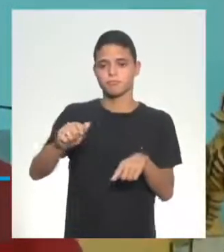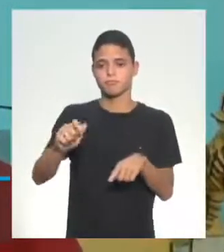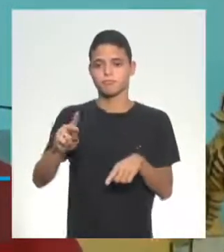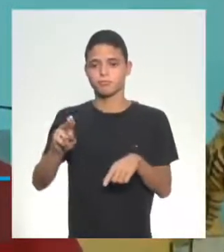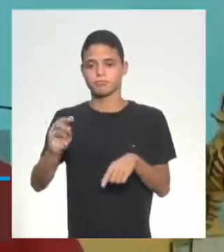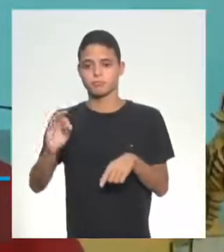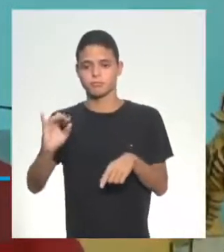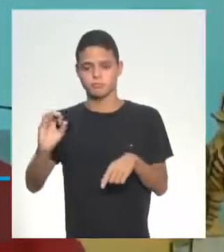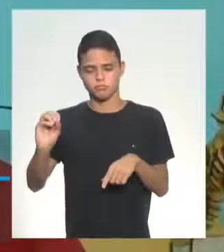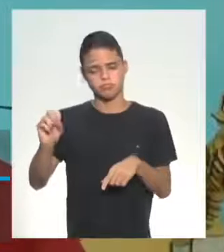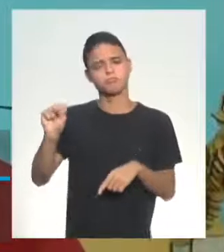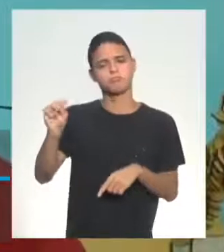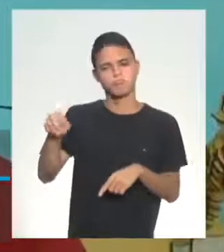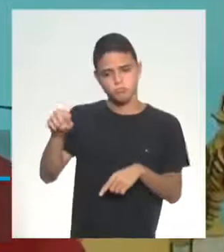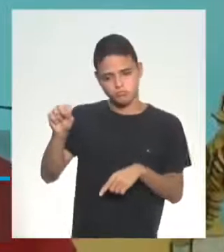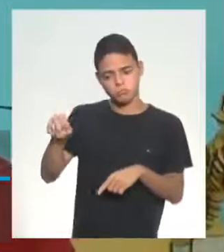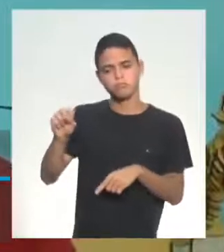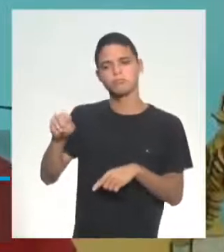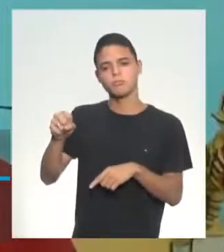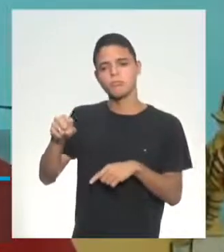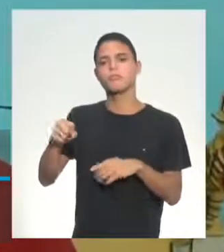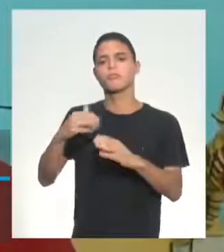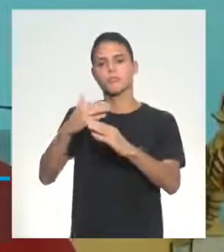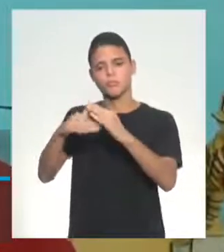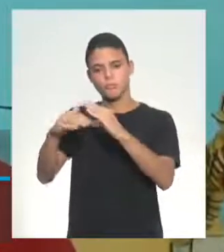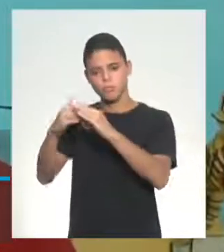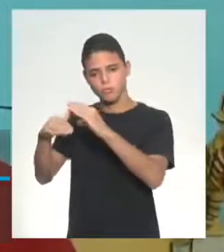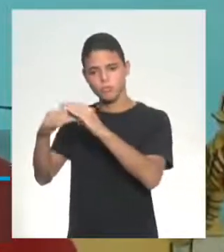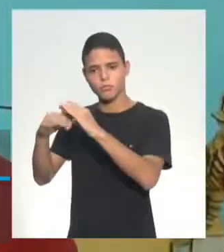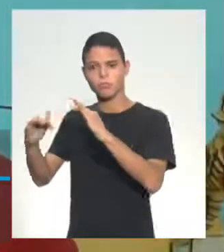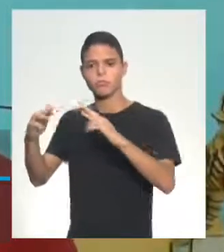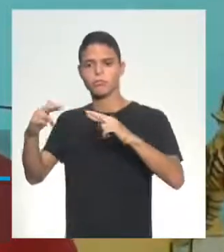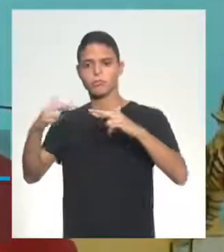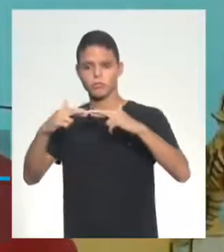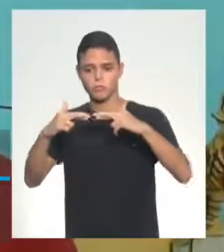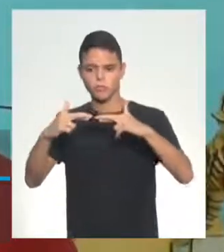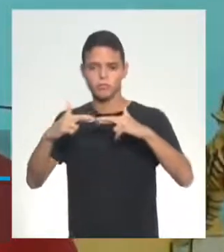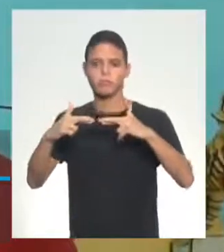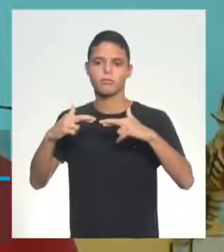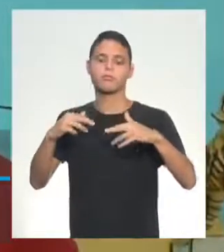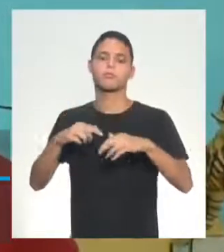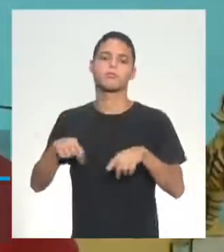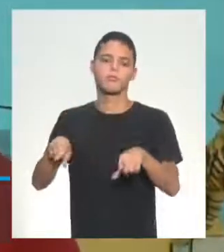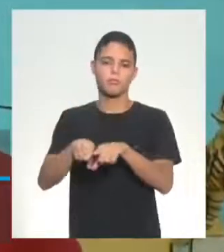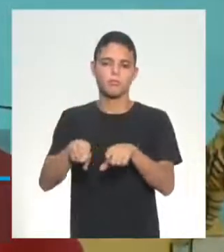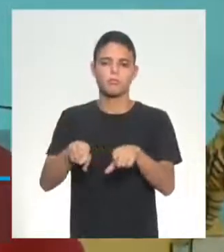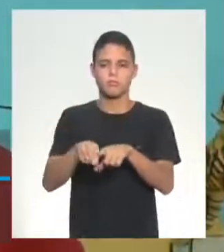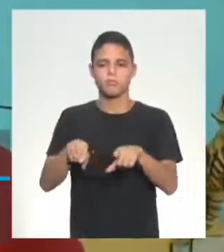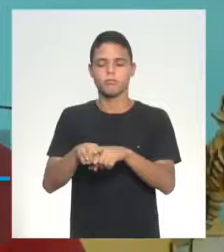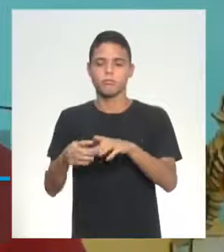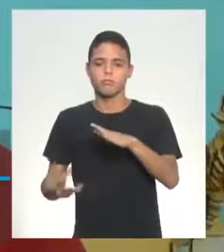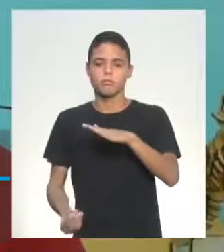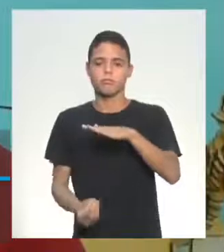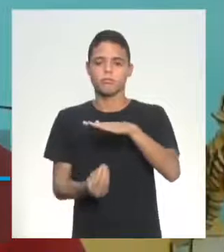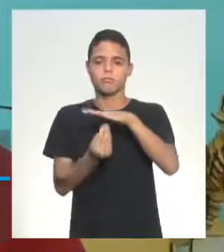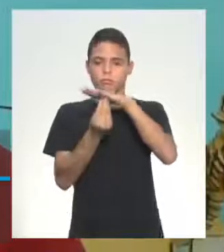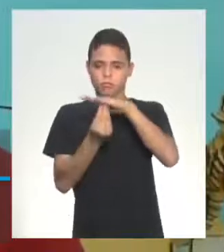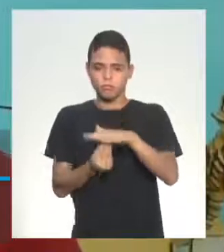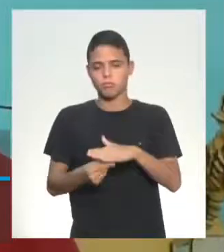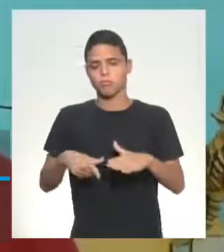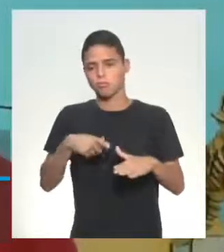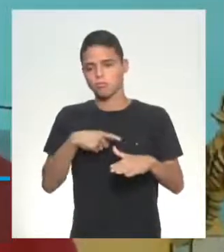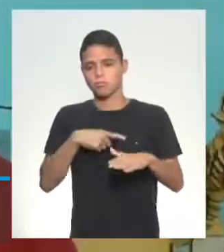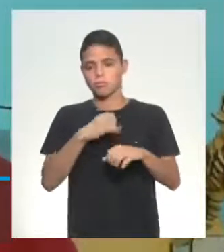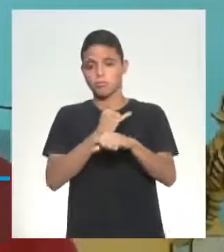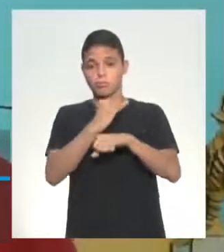esse conteúdo é compartilhado, esse conteúdo fica no nosso repositório e também depois fica na nossa página aí do